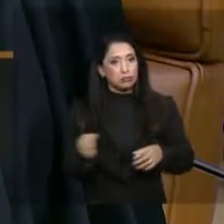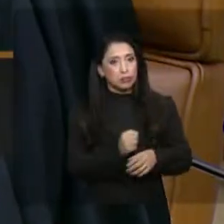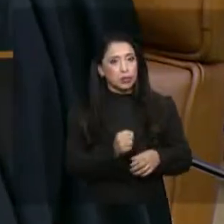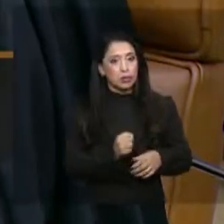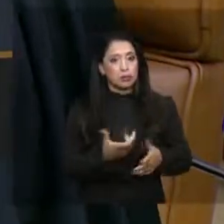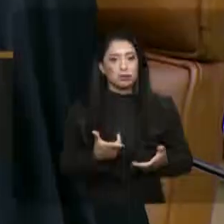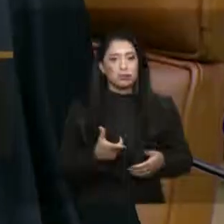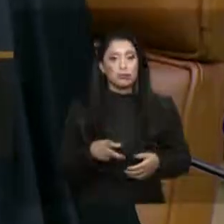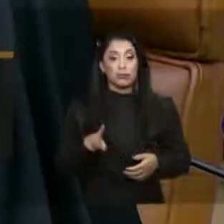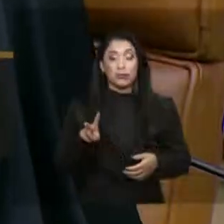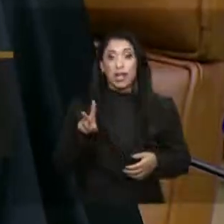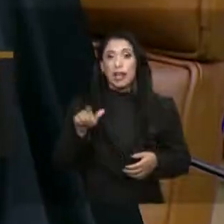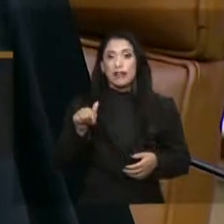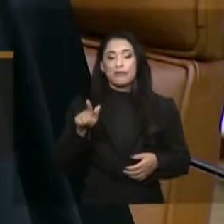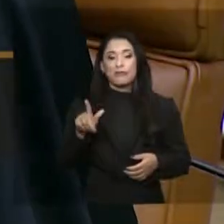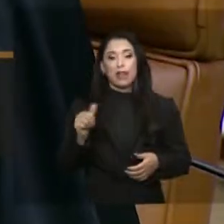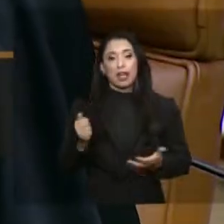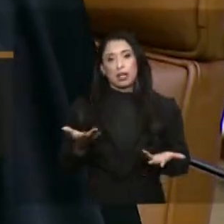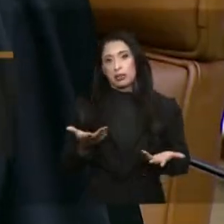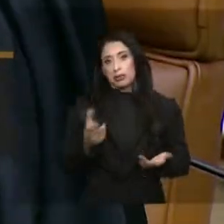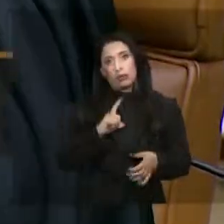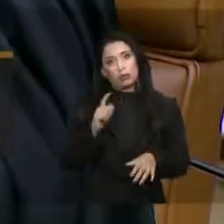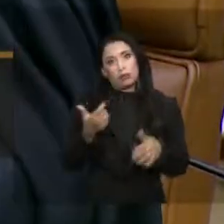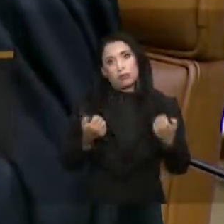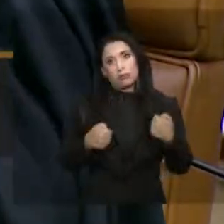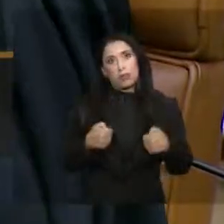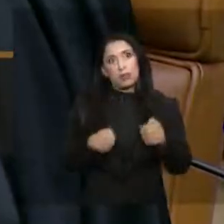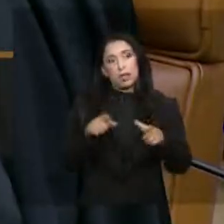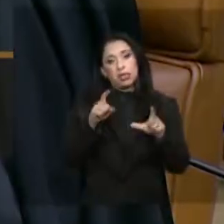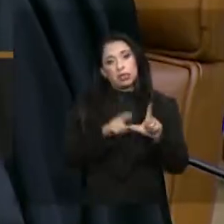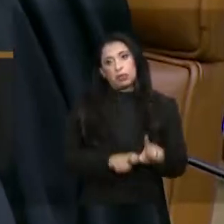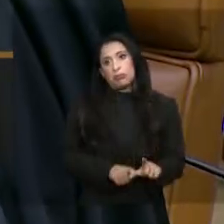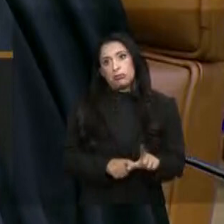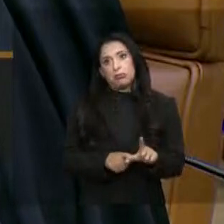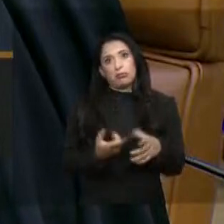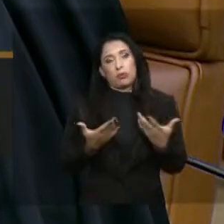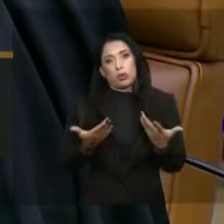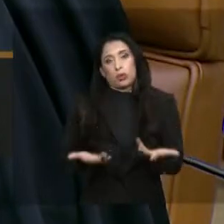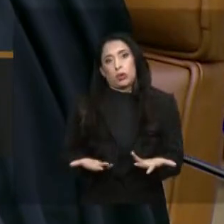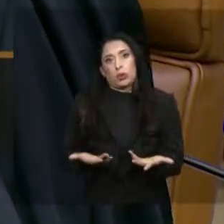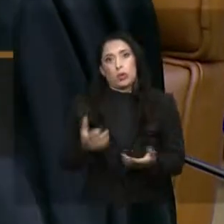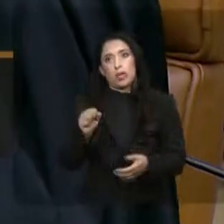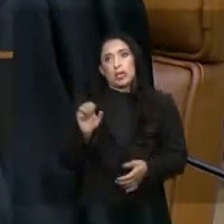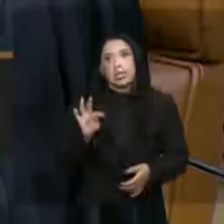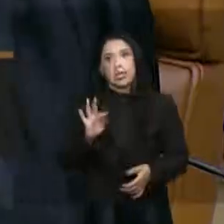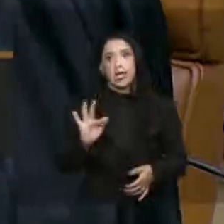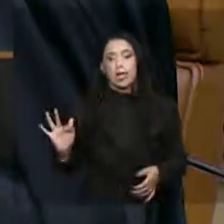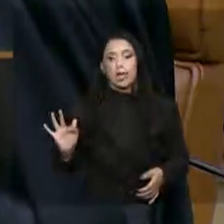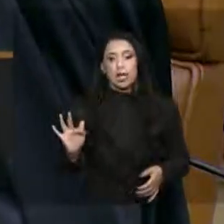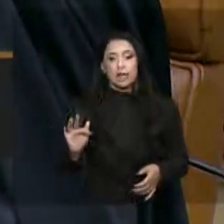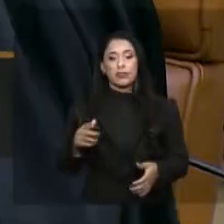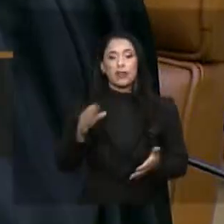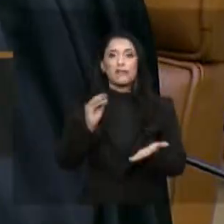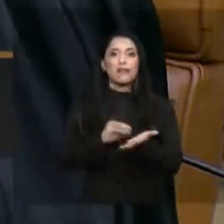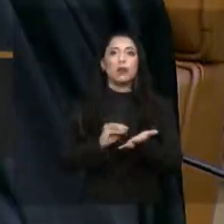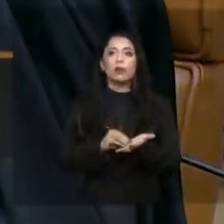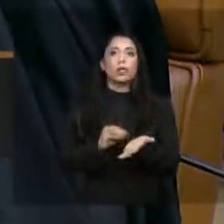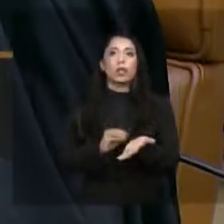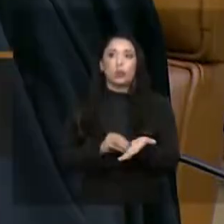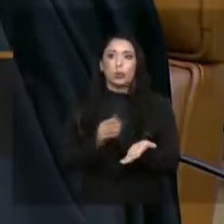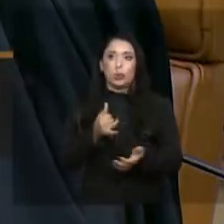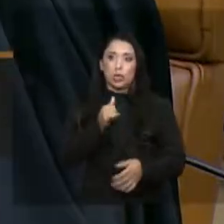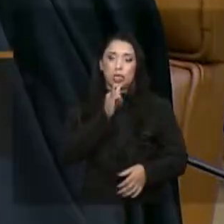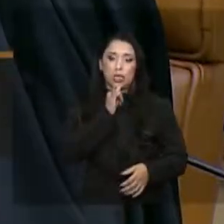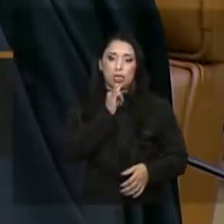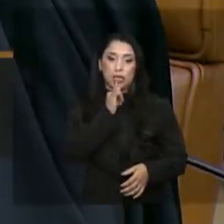no Supremo, que não depende do Supremo a investidura nessa vaga, nós não poderíamos deixar em